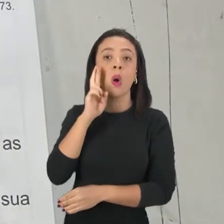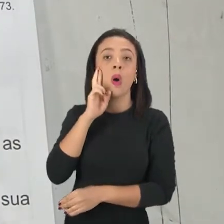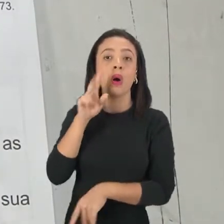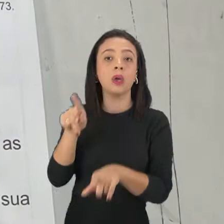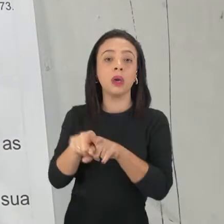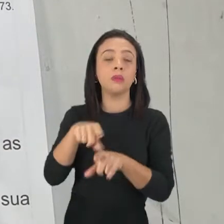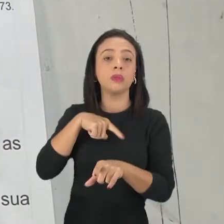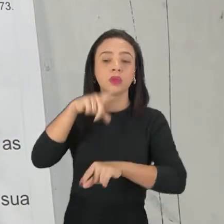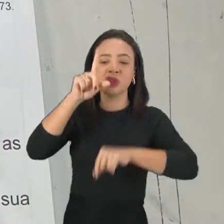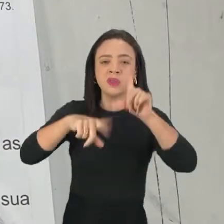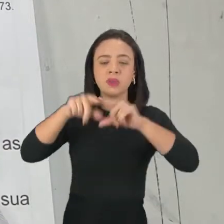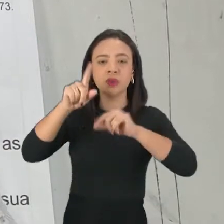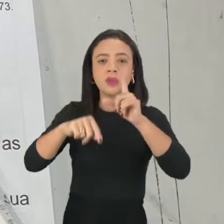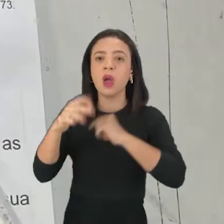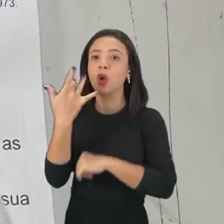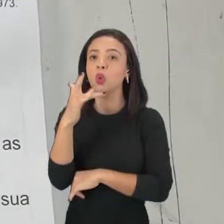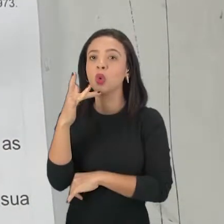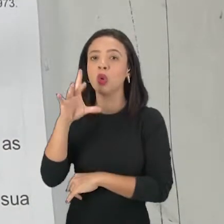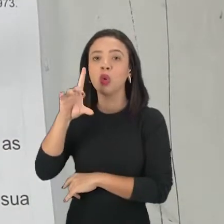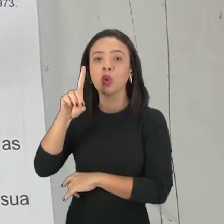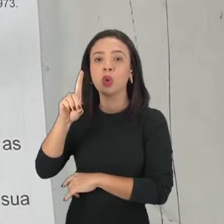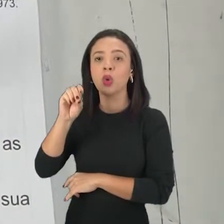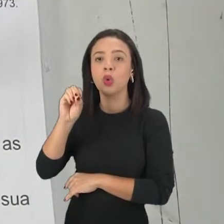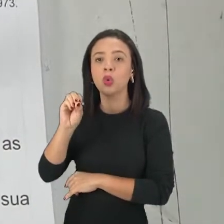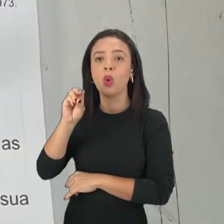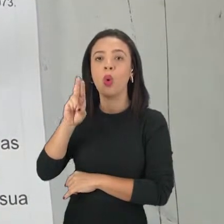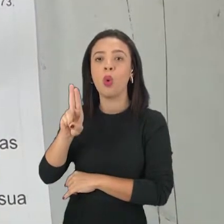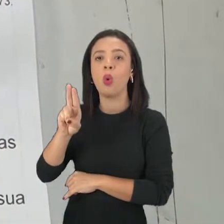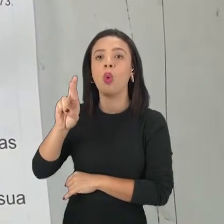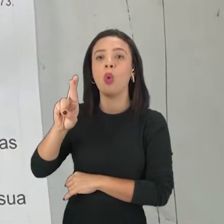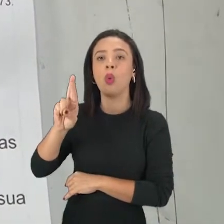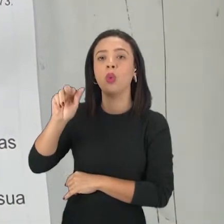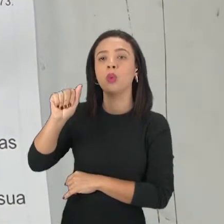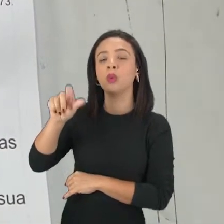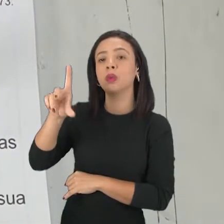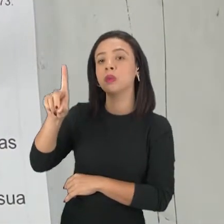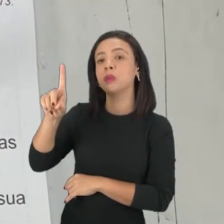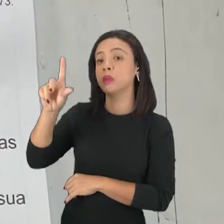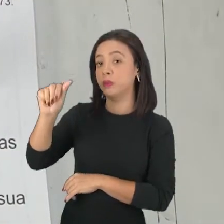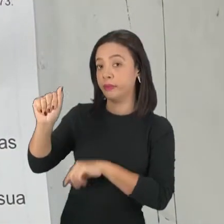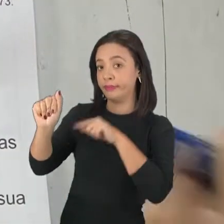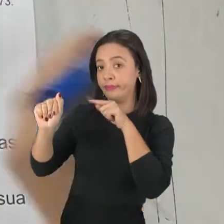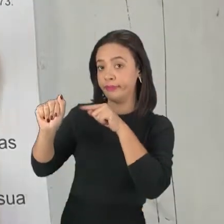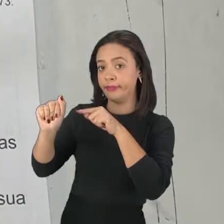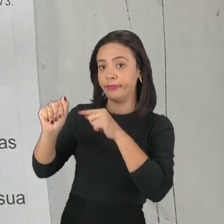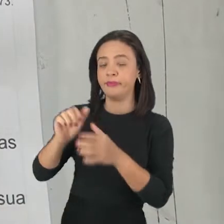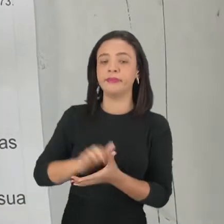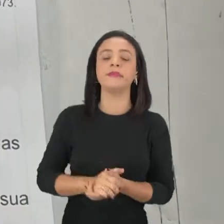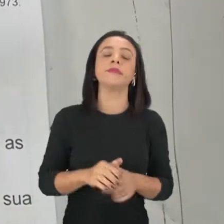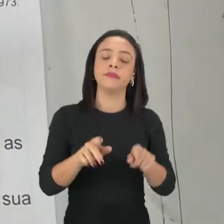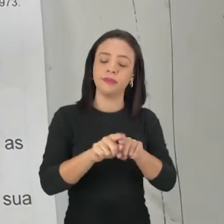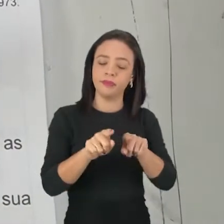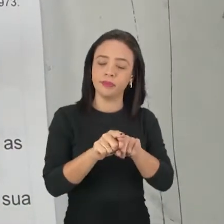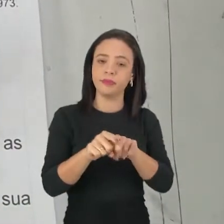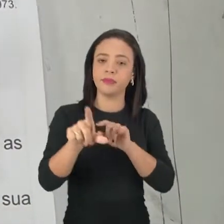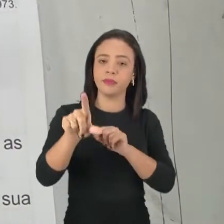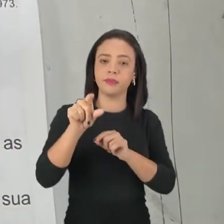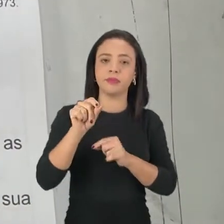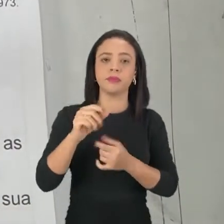estrelinhas douradas e o outro erro de concordância a fazer marcação